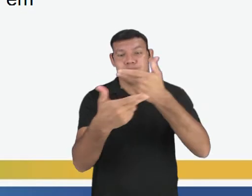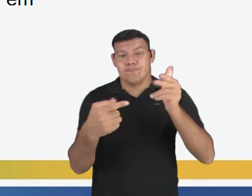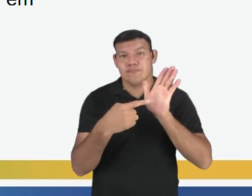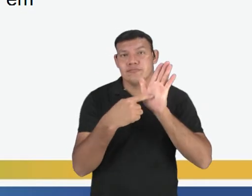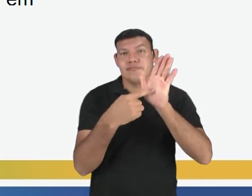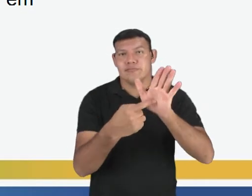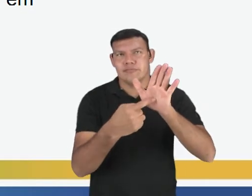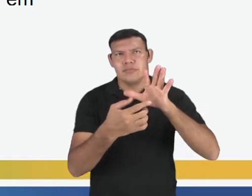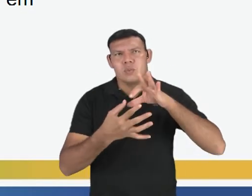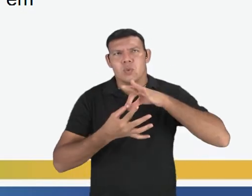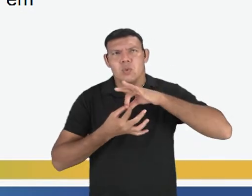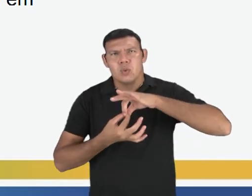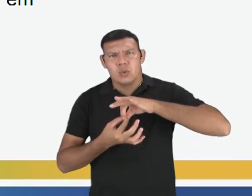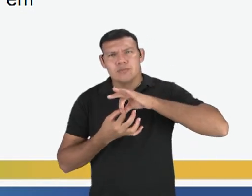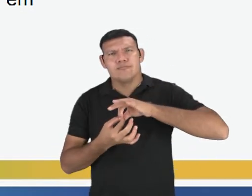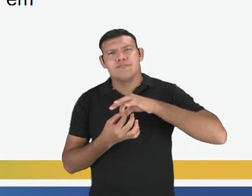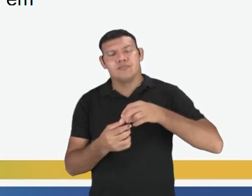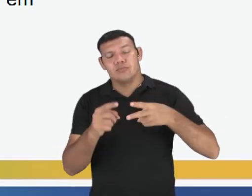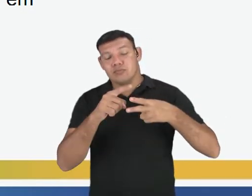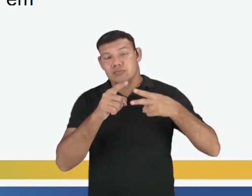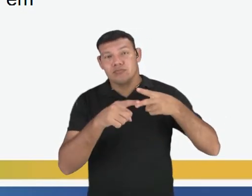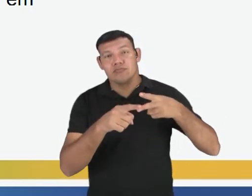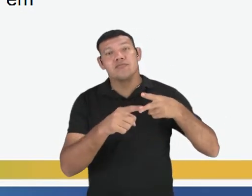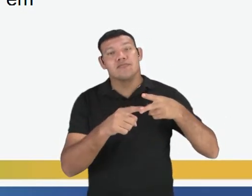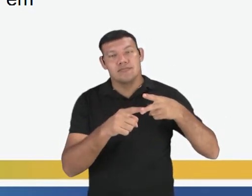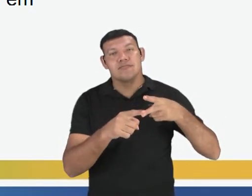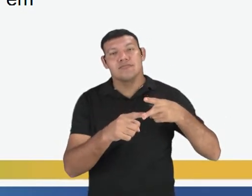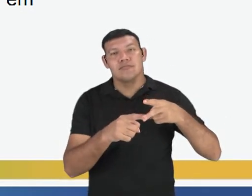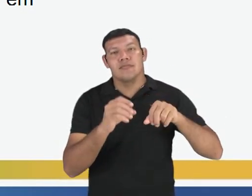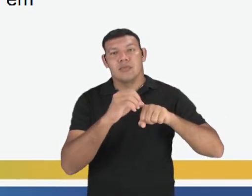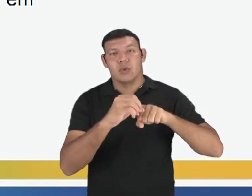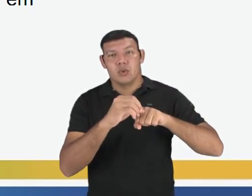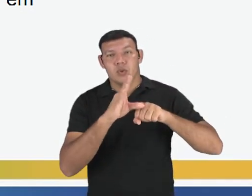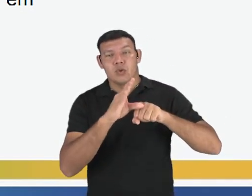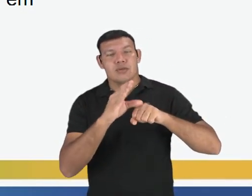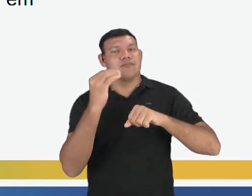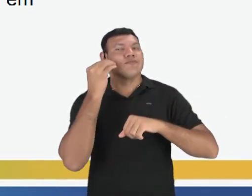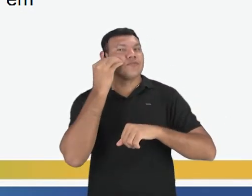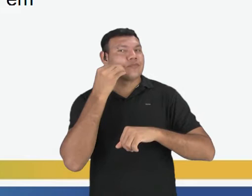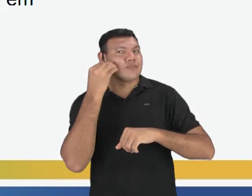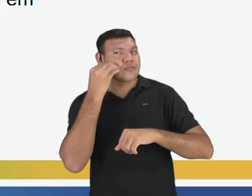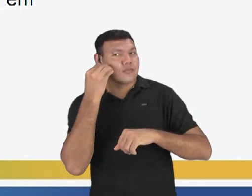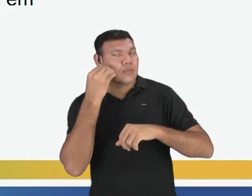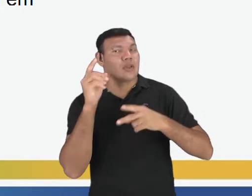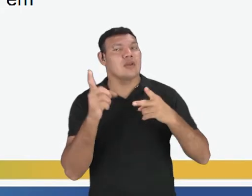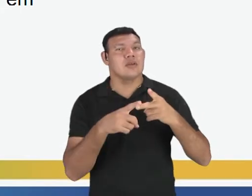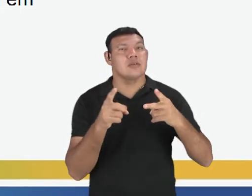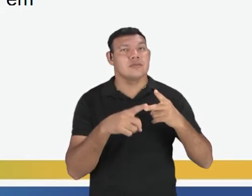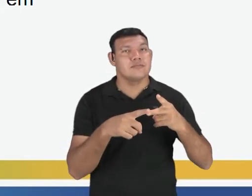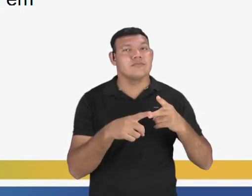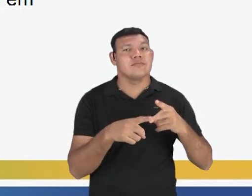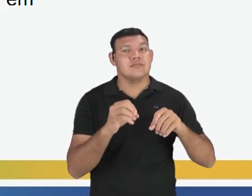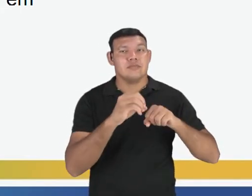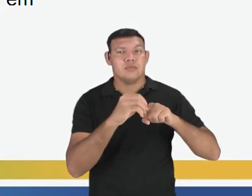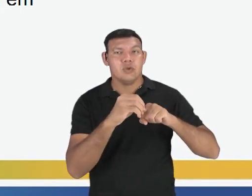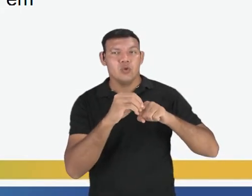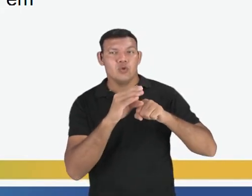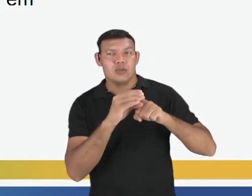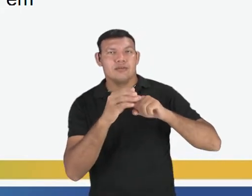nosso espírito, há duas espécies de conhecimento, o conhecimento por experiência e o conhecimento que ele está